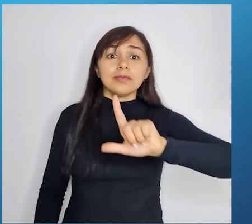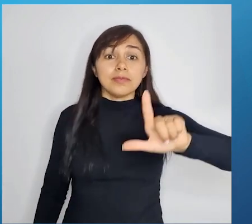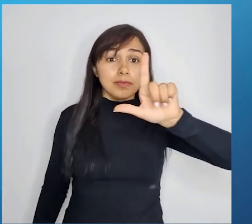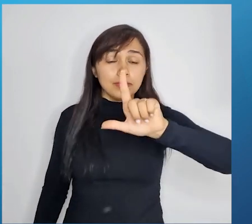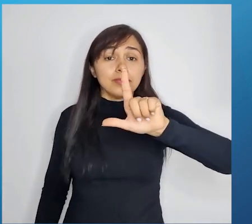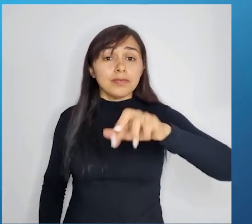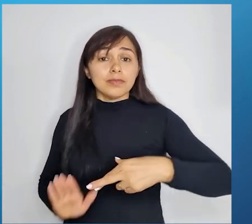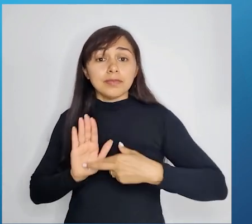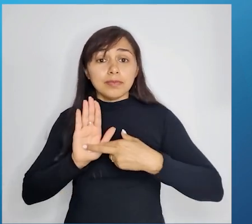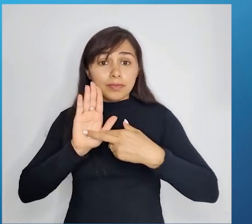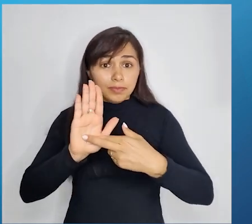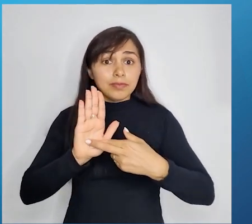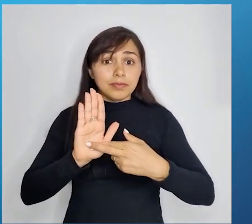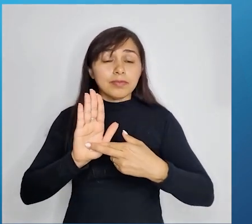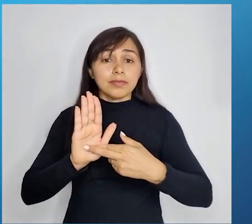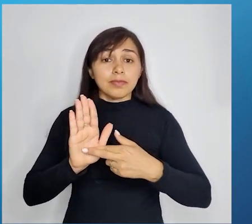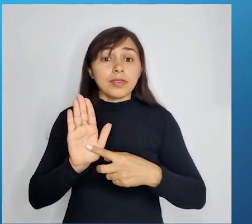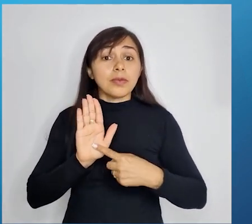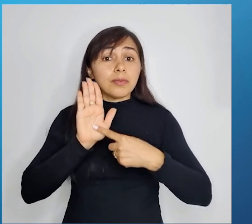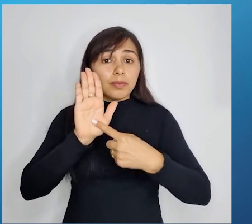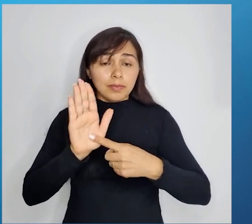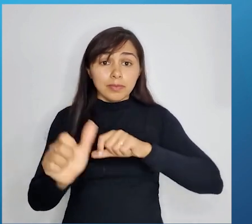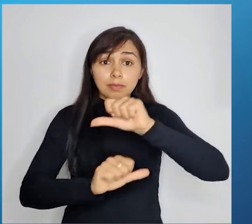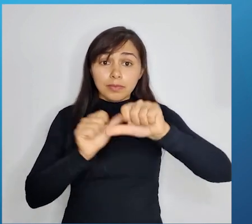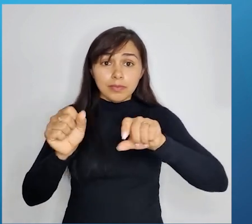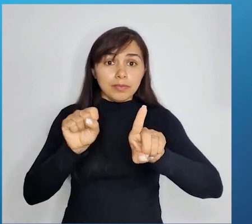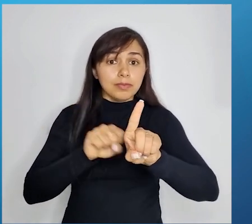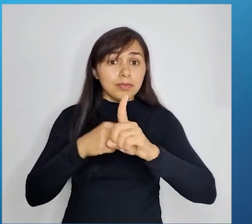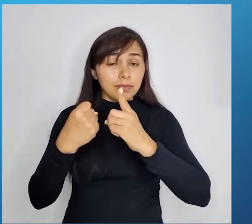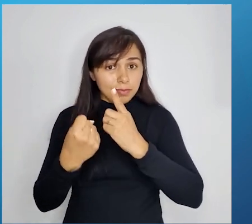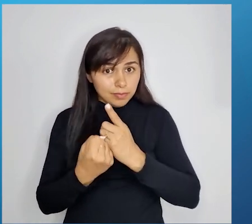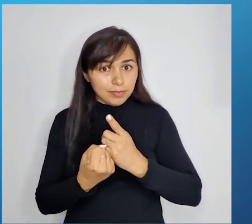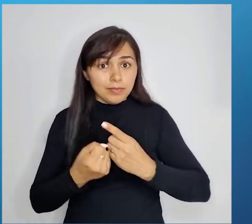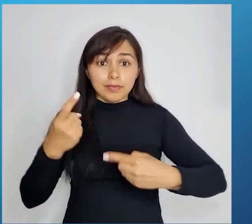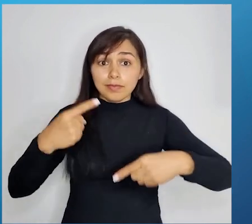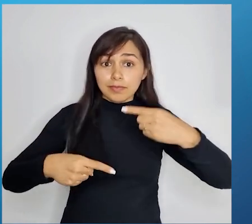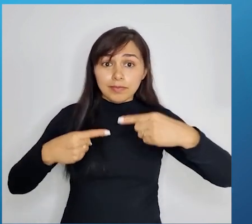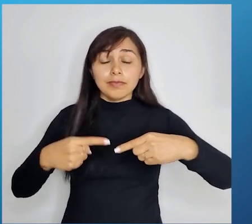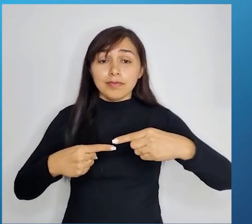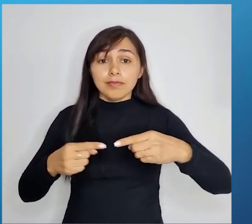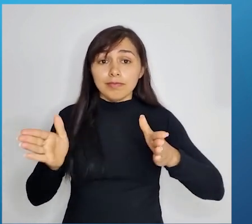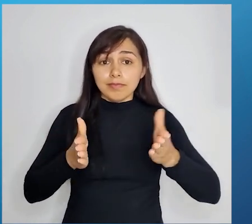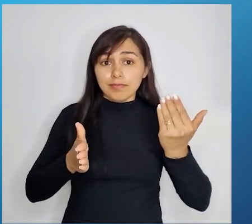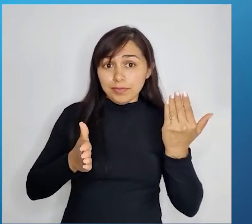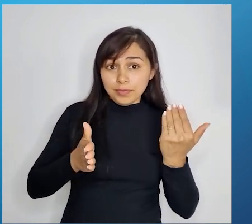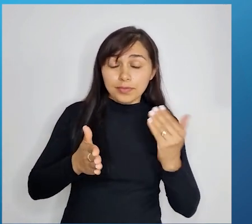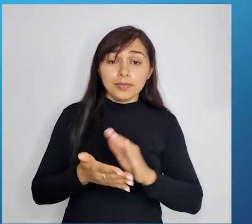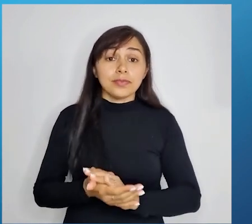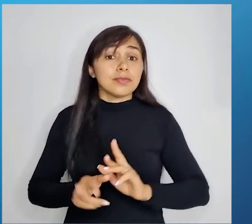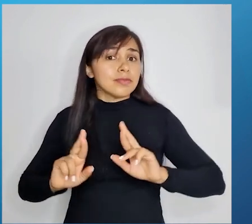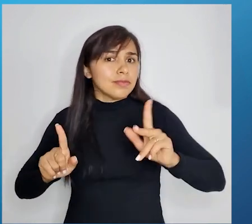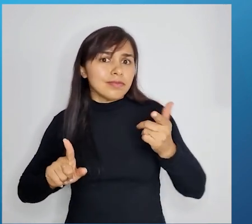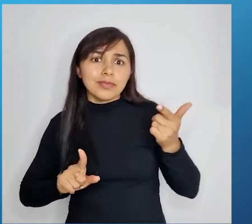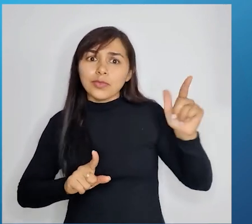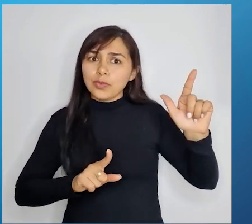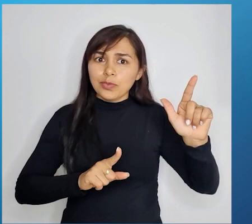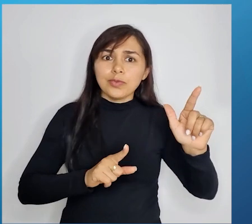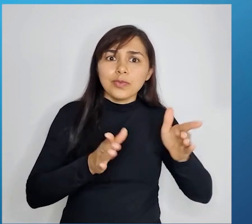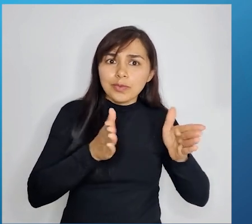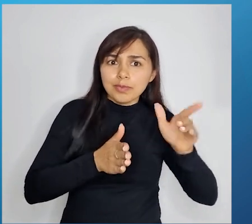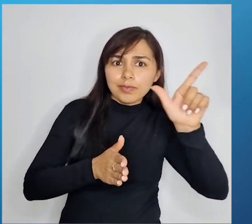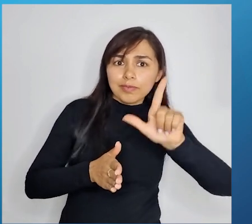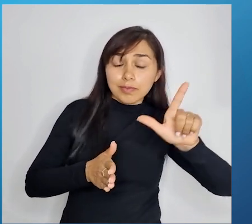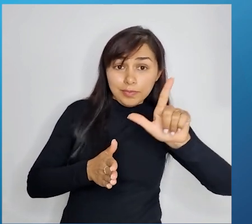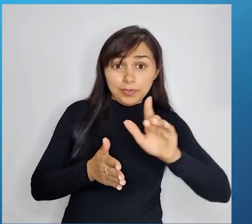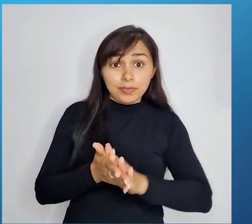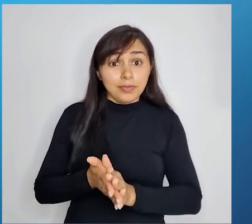manifestações literárias que refletiam as mudanças sociais, políticas e culturais do Brasil da época. Diferentemente dos